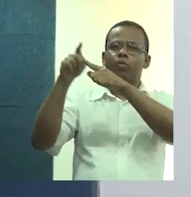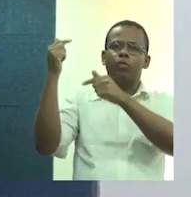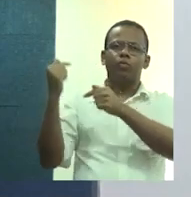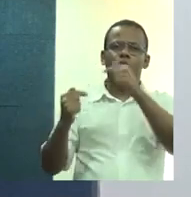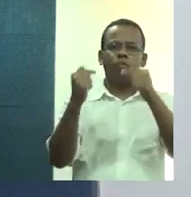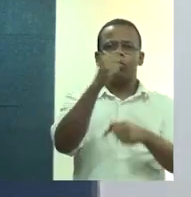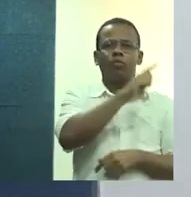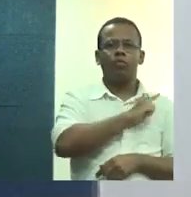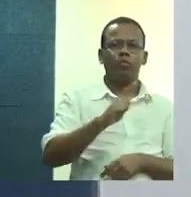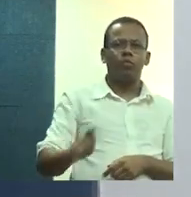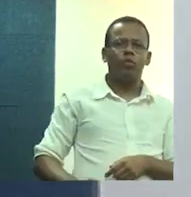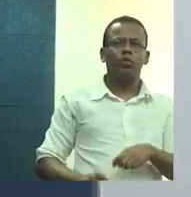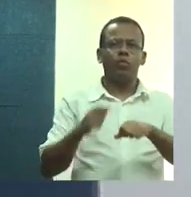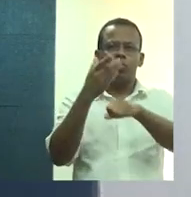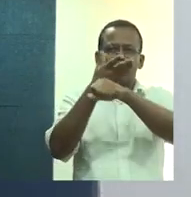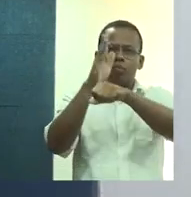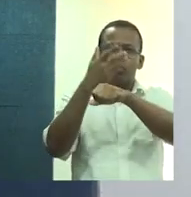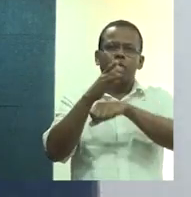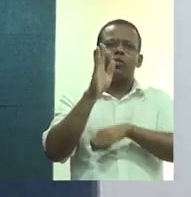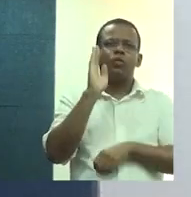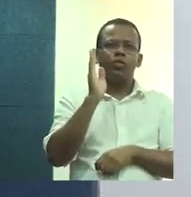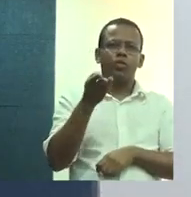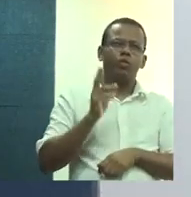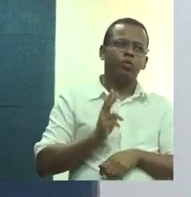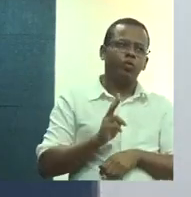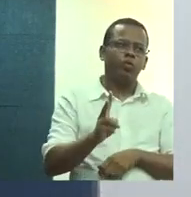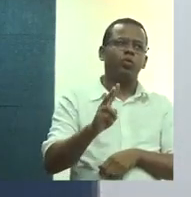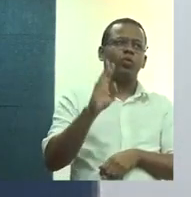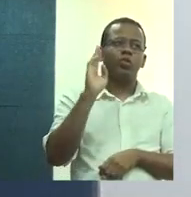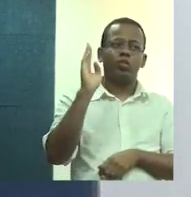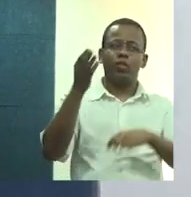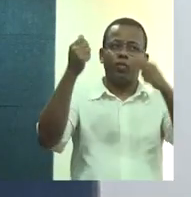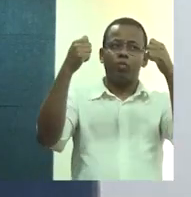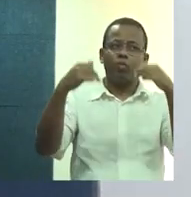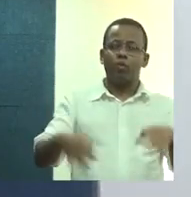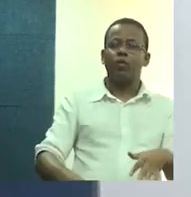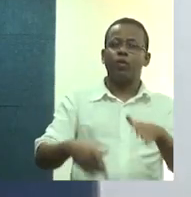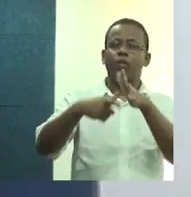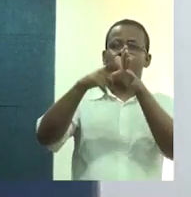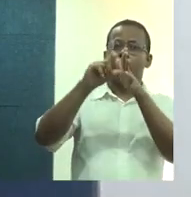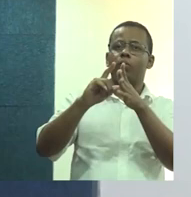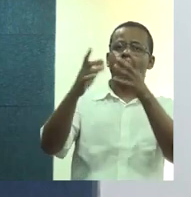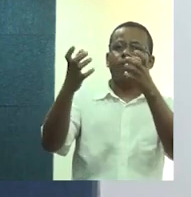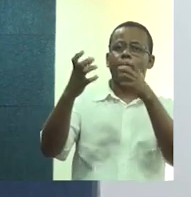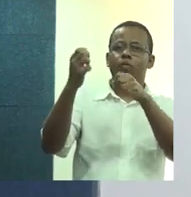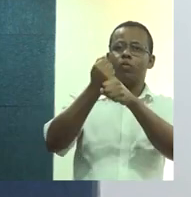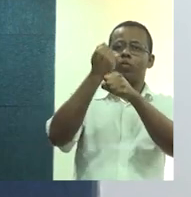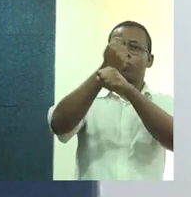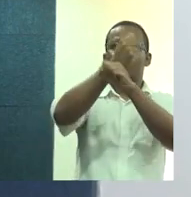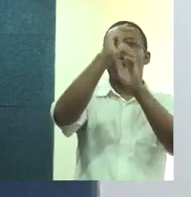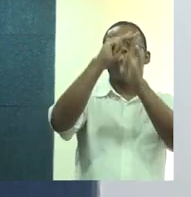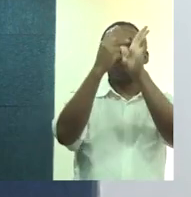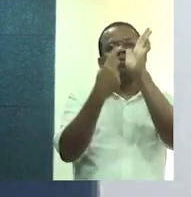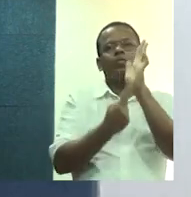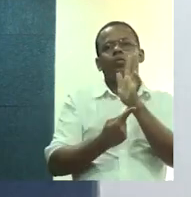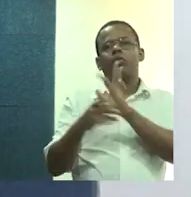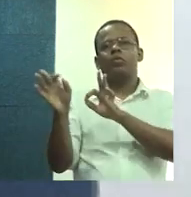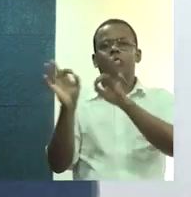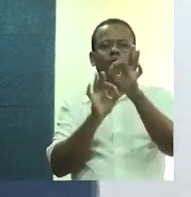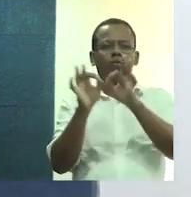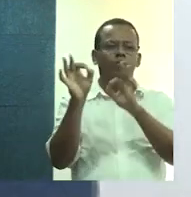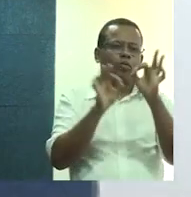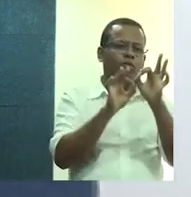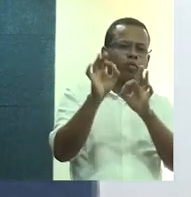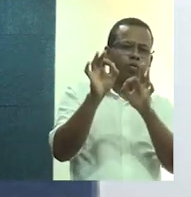práticas iniciativas que já estão em curso nas periferias eu falei um pouco disso ontem mas a gente quer construir esse programa a partir desse